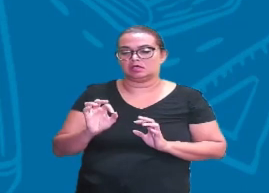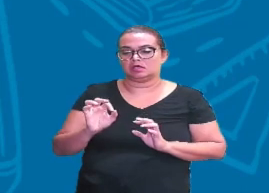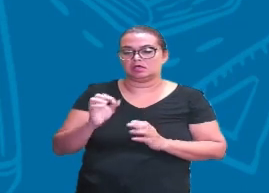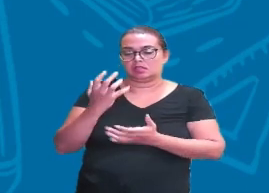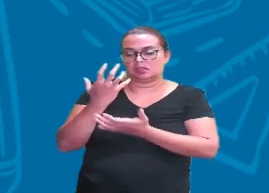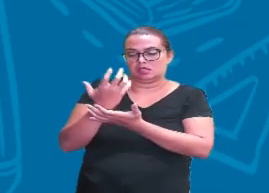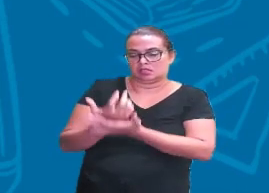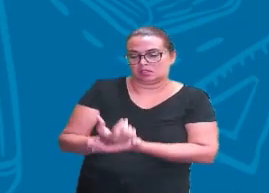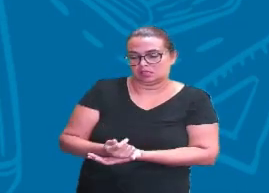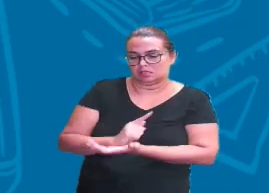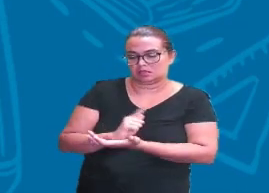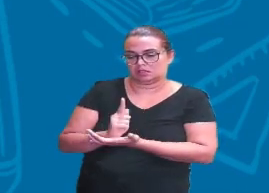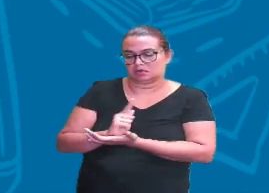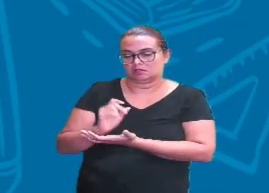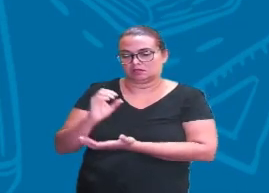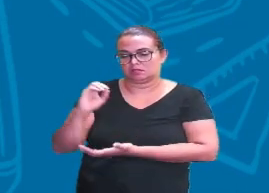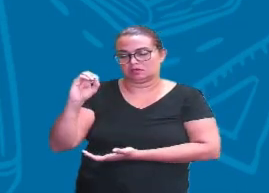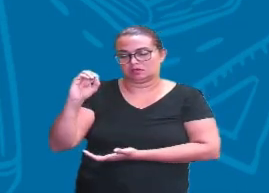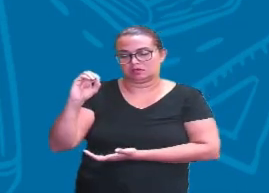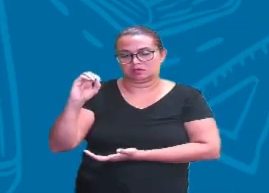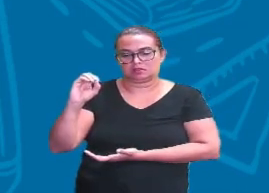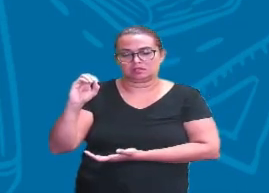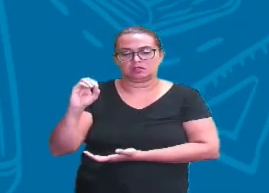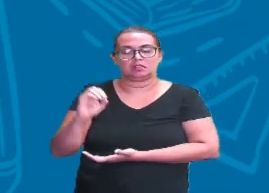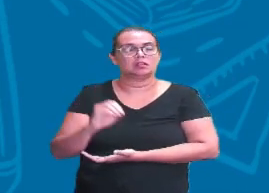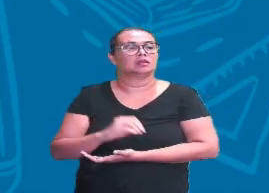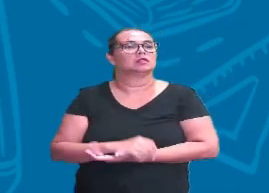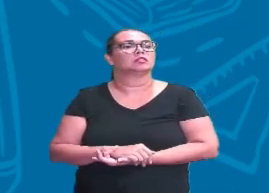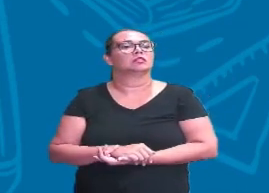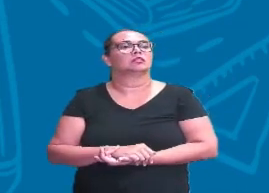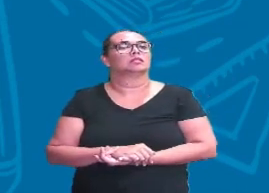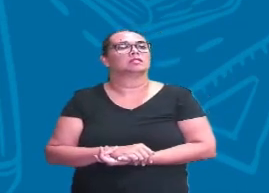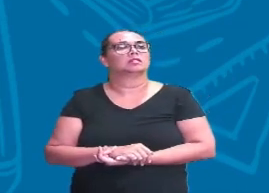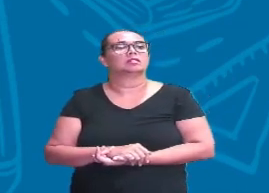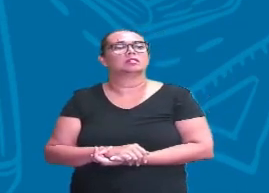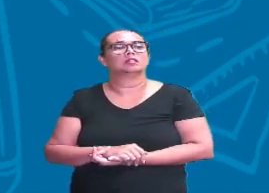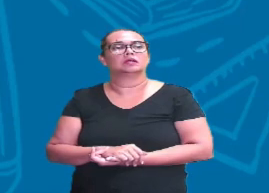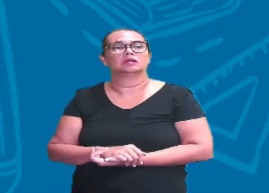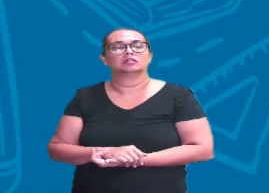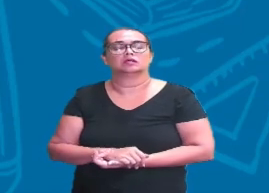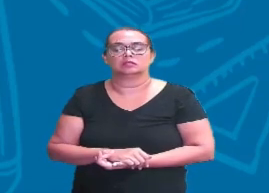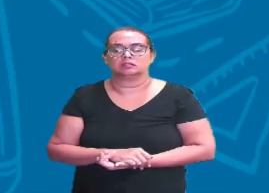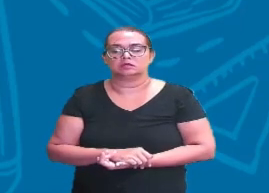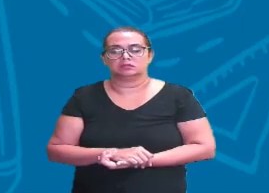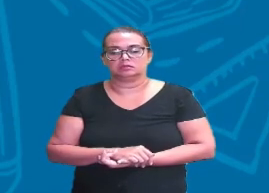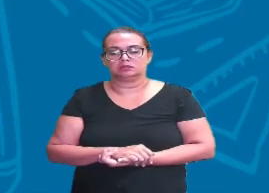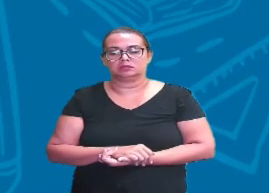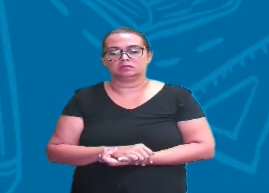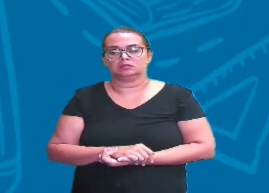da gravidade zero se estiver na órbita do nosso planeta, tá? O que é a gravidade zero?